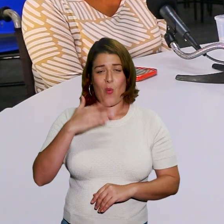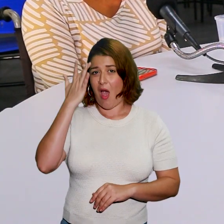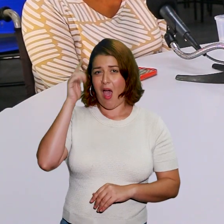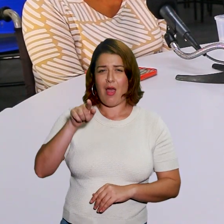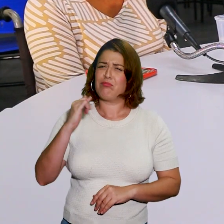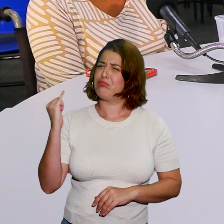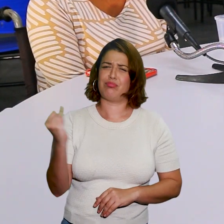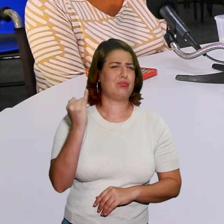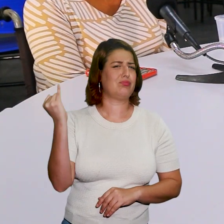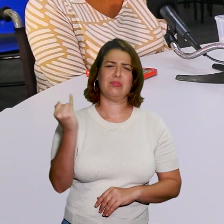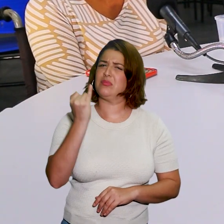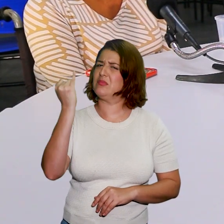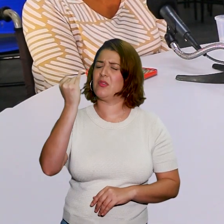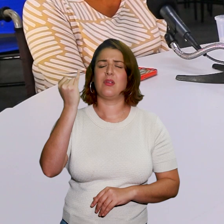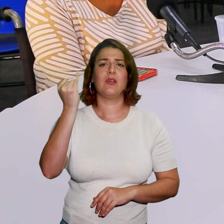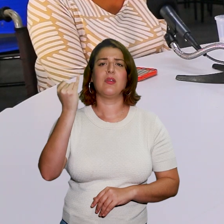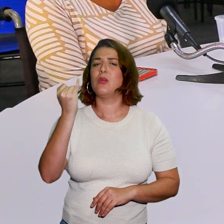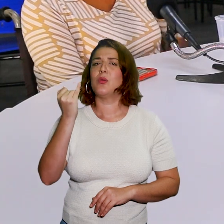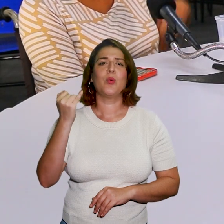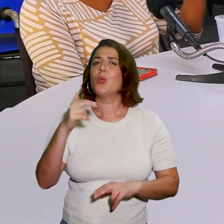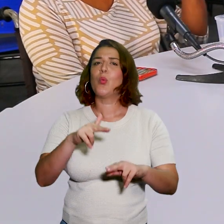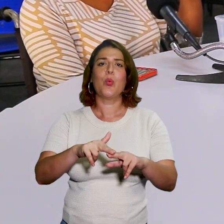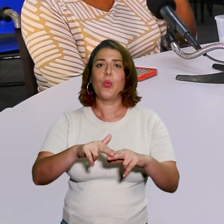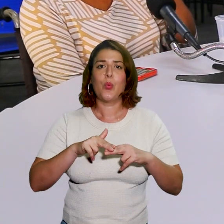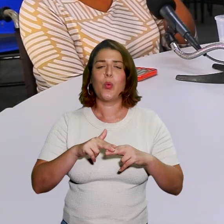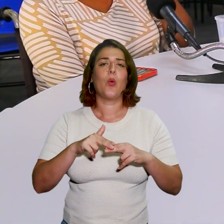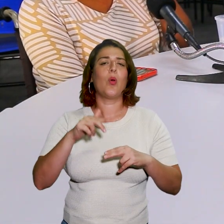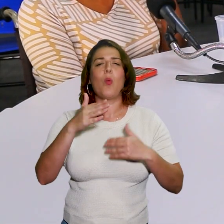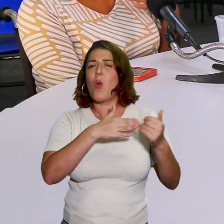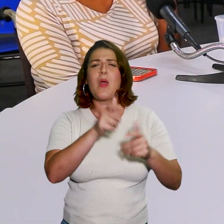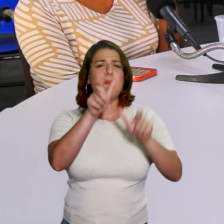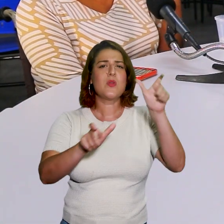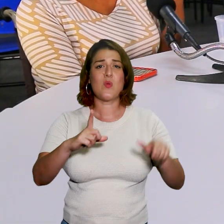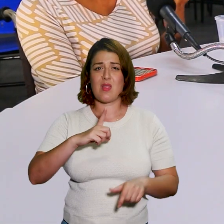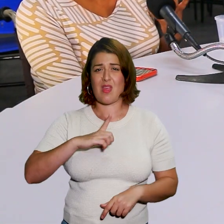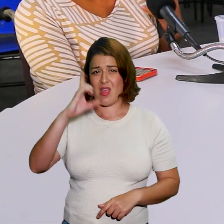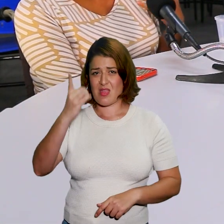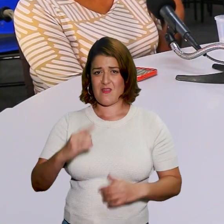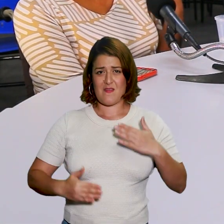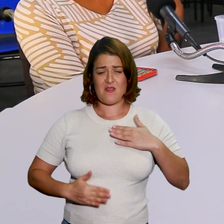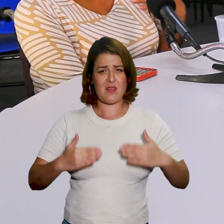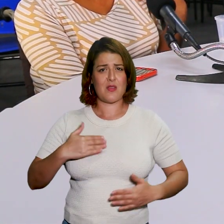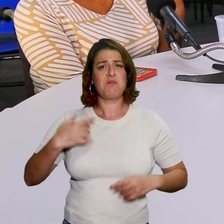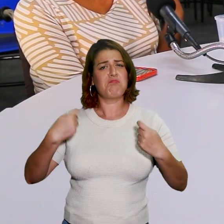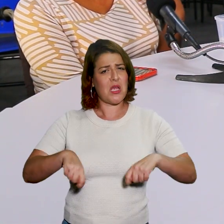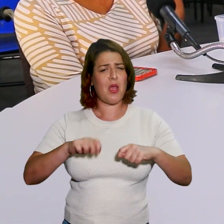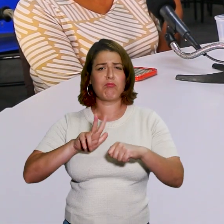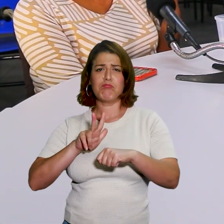importante. Eu acho isso muito importante para quem é deficiente físico, que tenha essa voz, que tenha